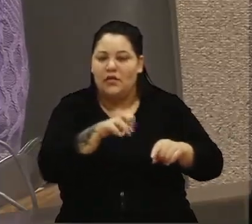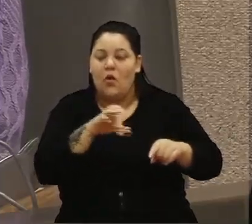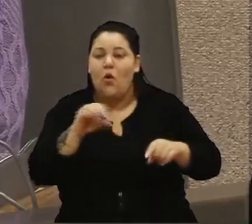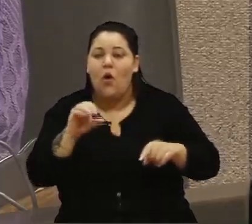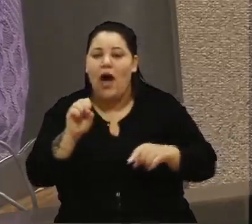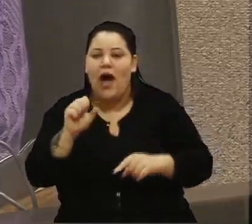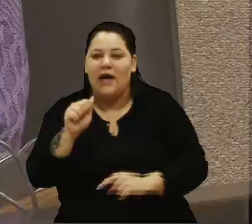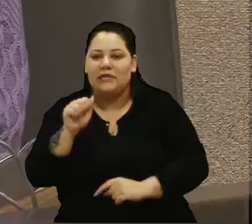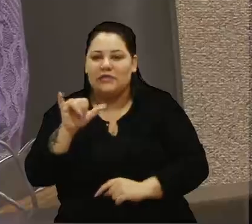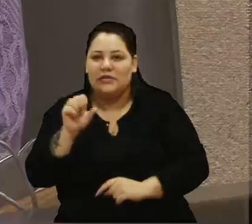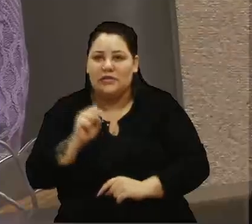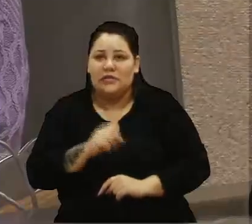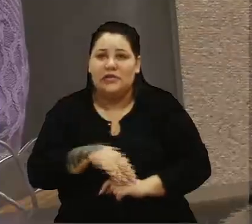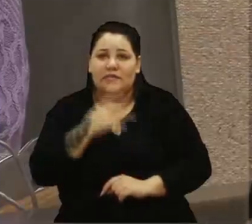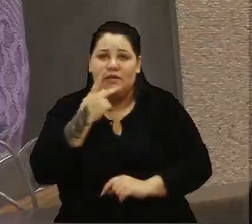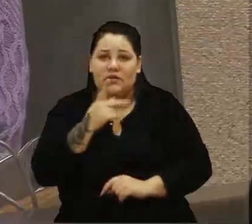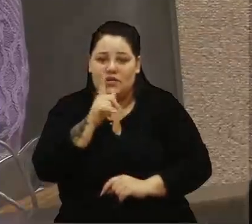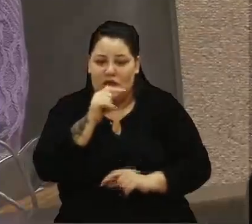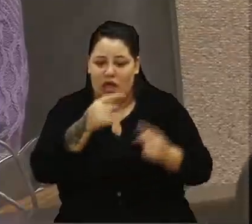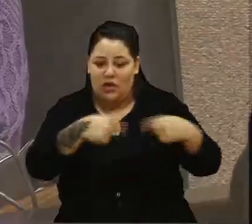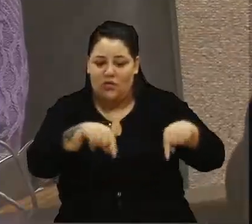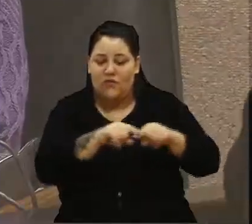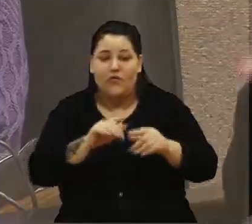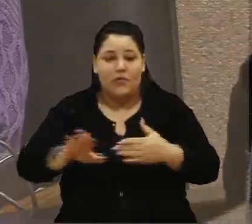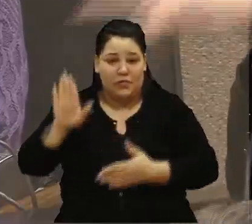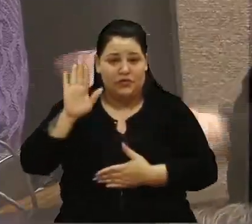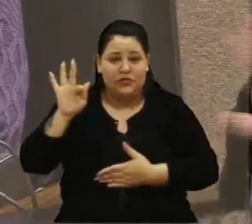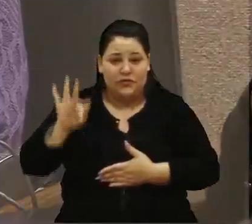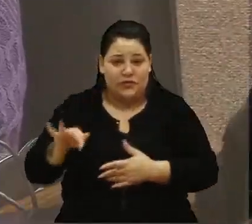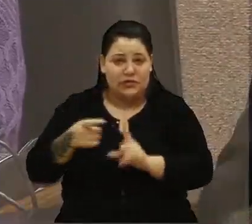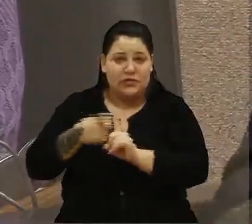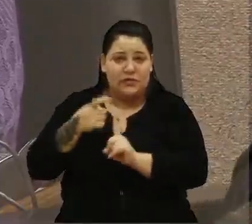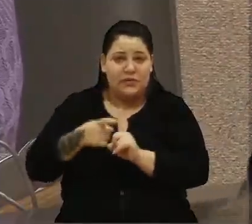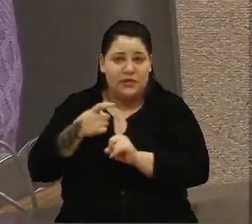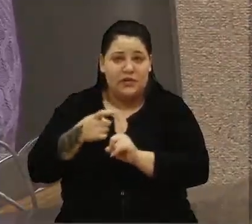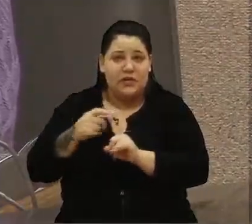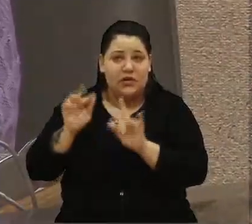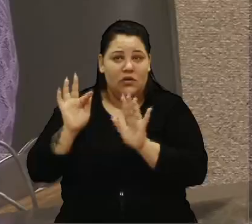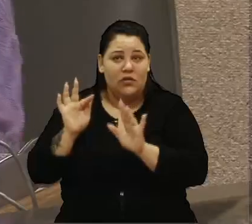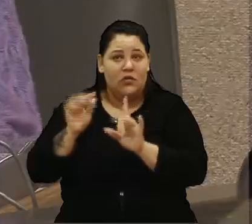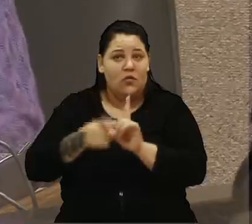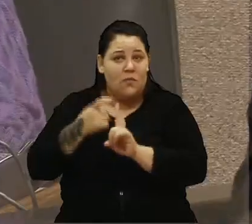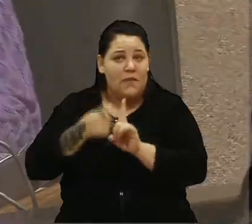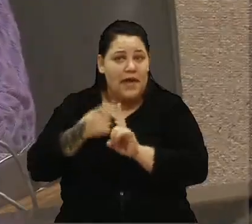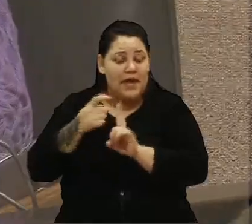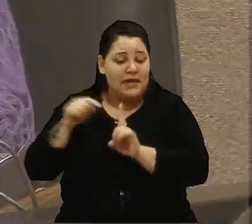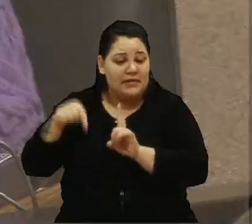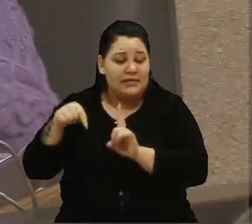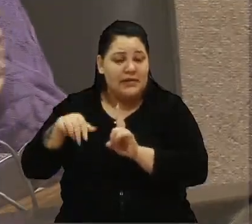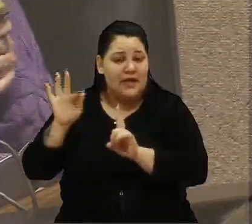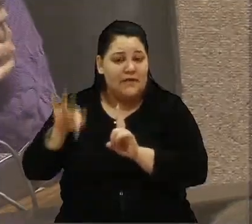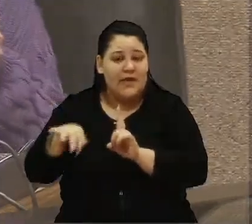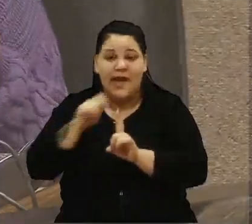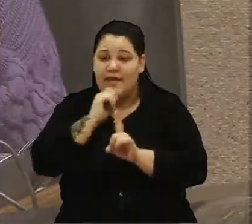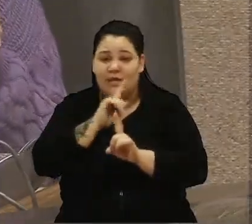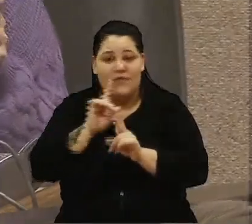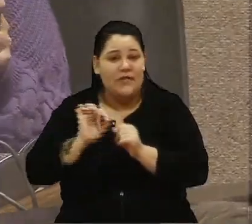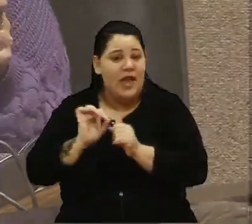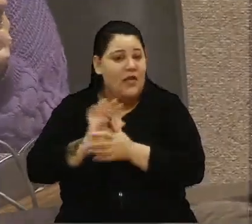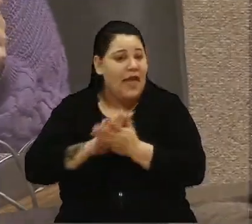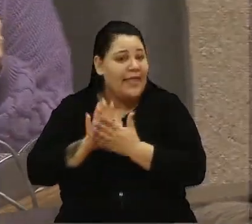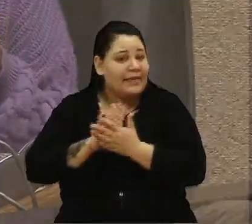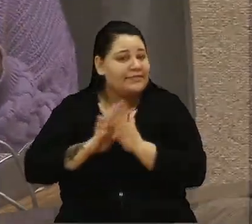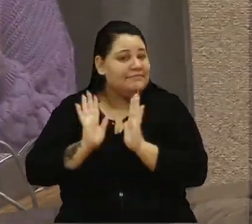Então, falando em Lagoa do Parque Oásis, foi prometida para o final desse mês. O mês está acabando e não colocaram uma máquina lá.